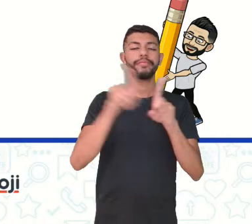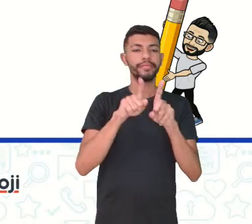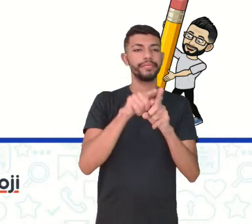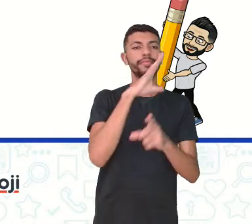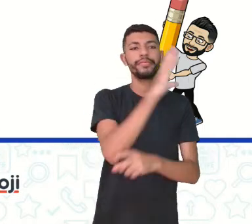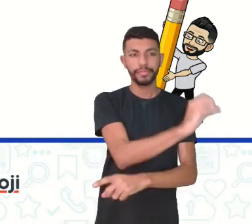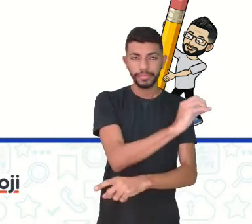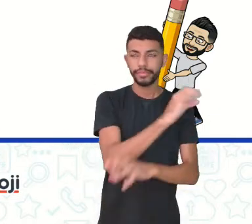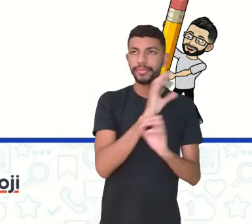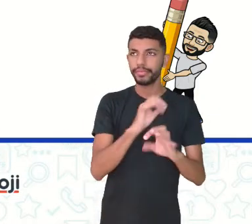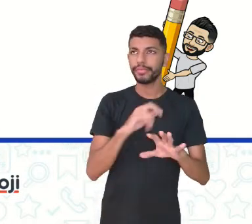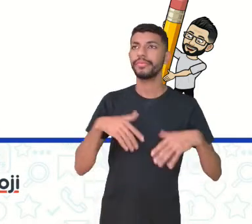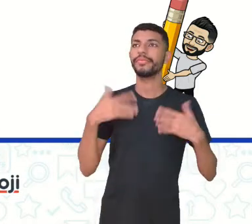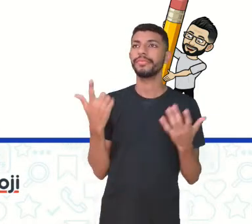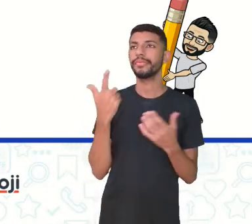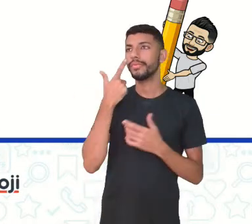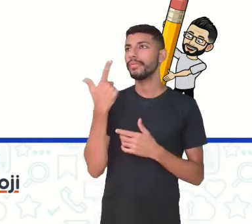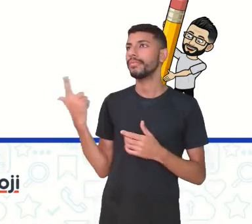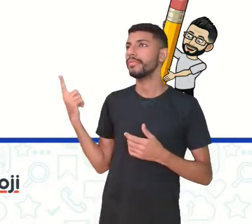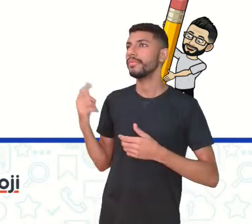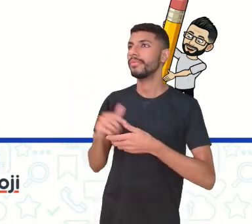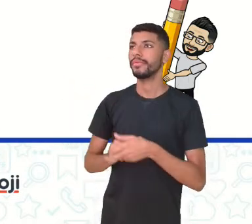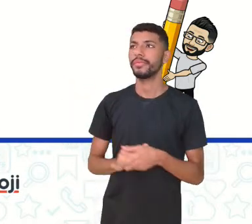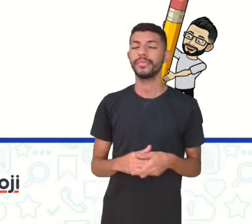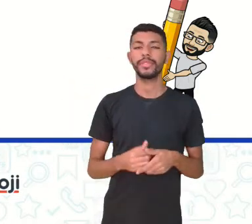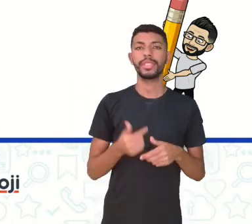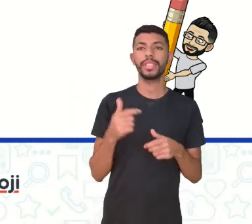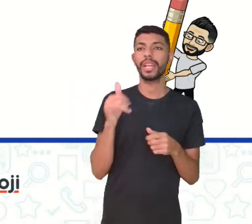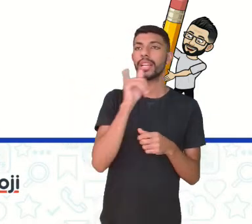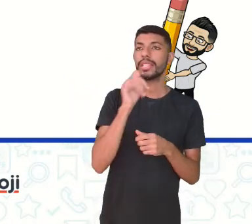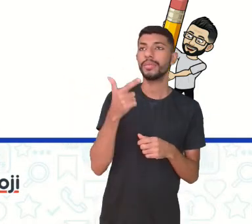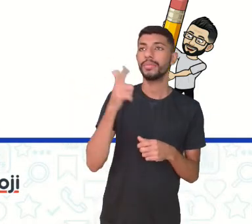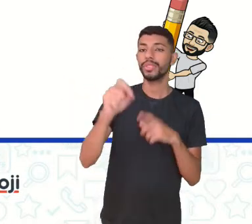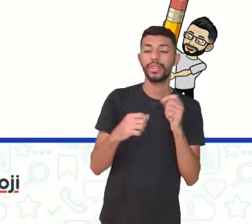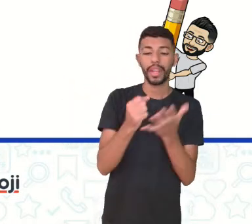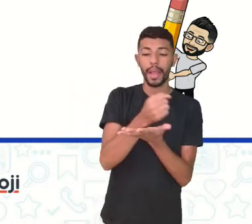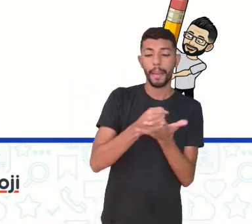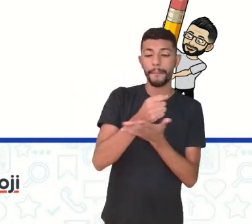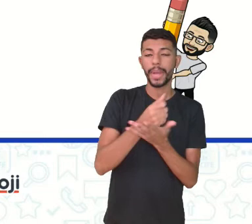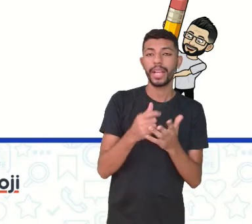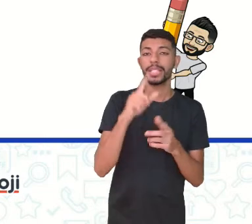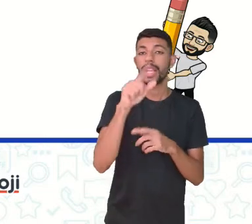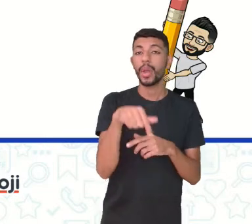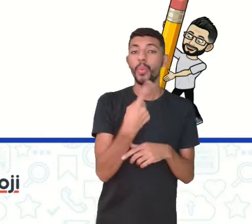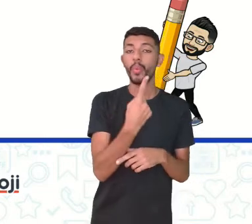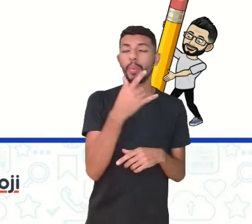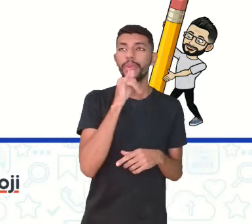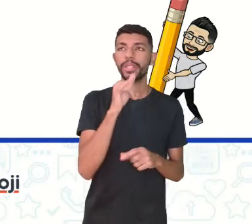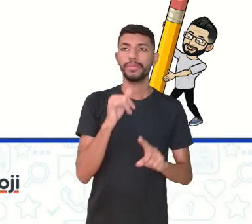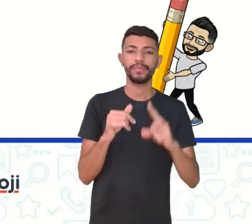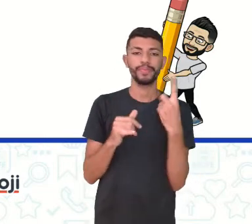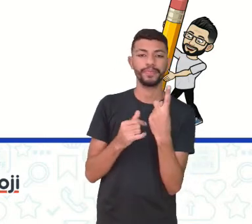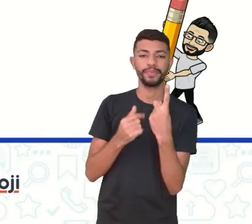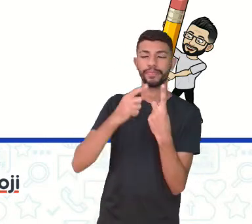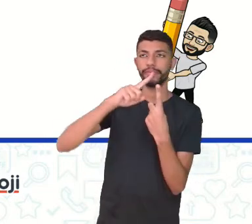a zero. Belezinha? Próximo exemplo foi quando a base aí é igual a 1. Então, quando a base é 1, não importa o